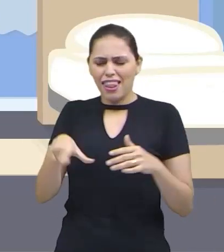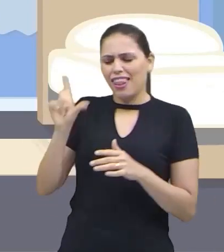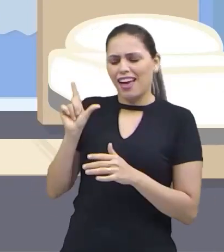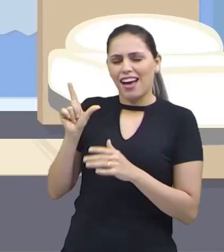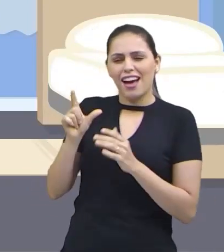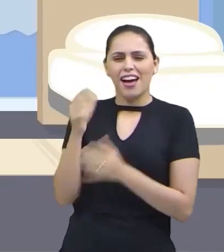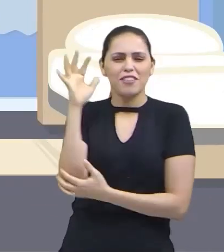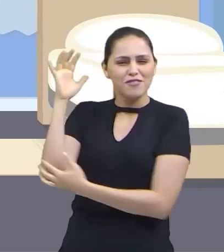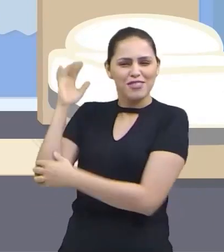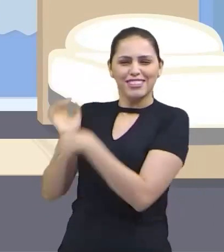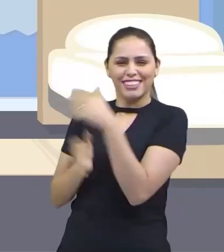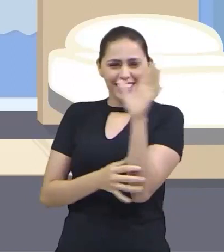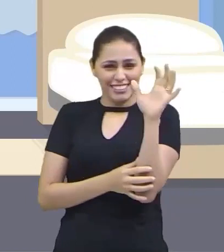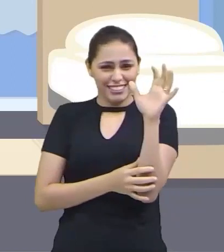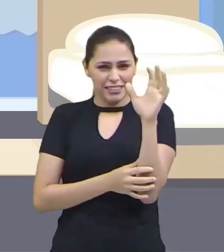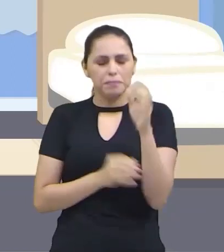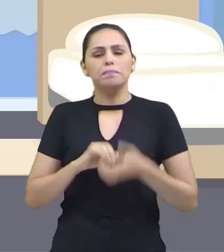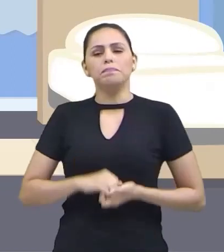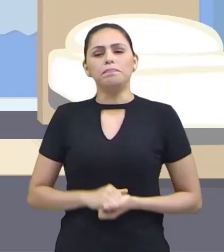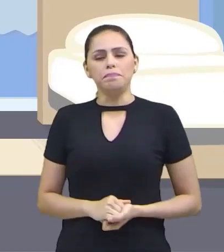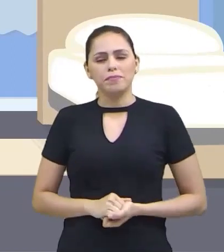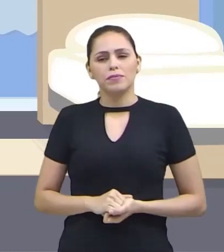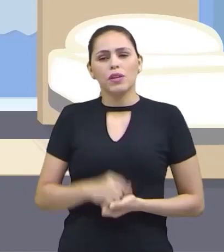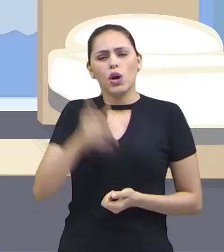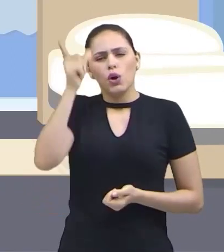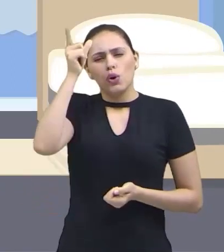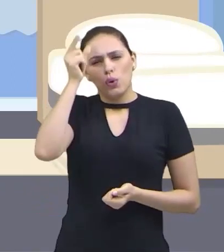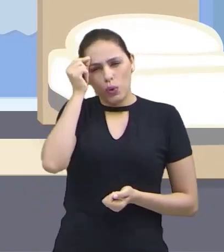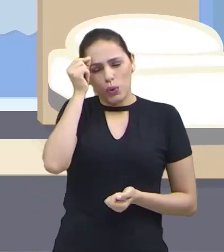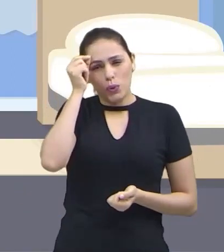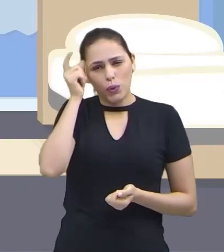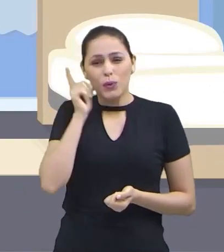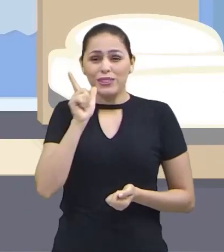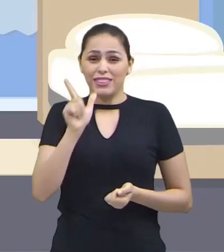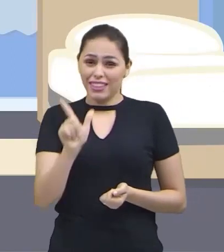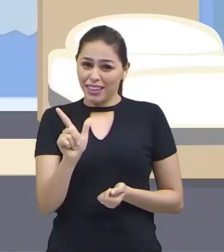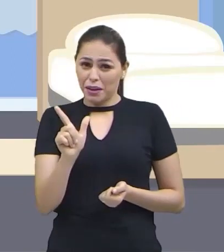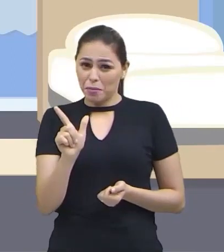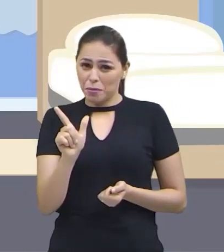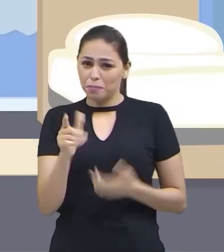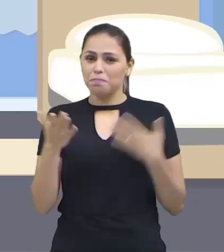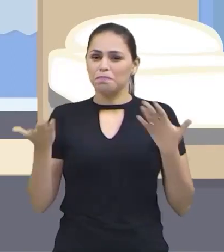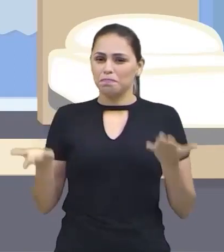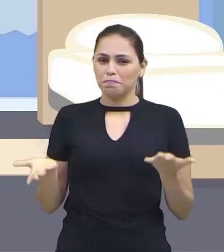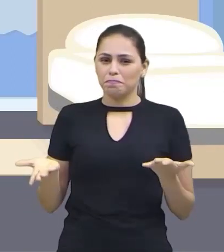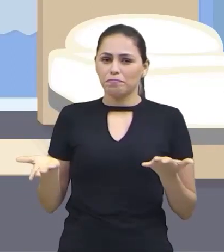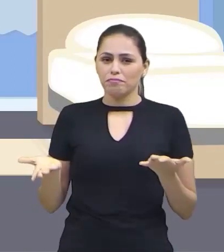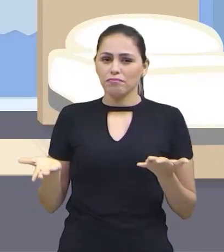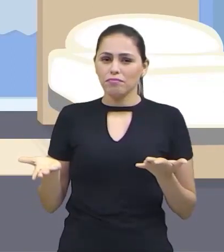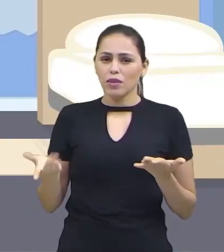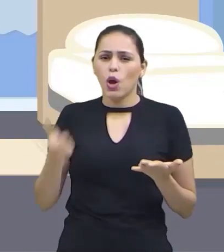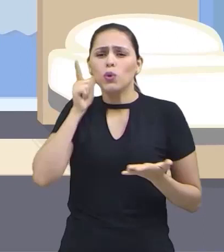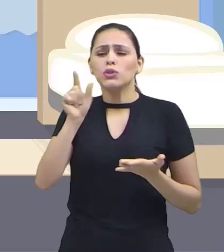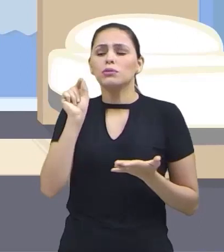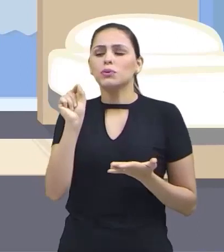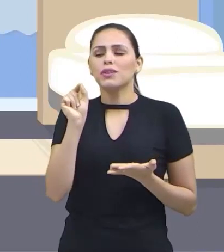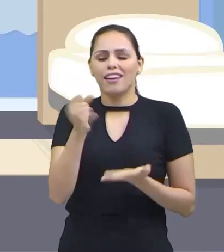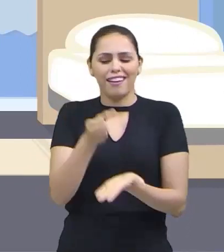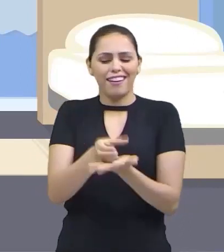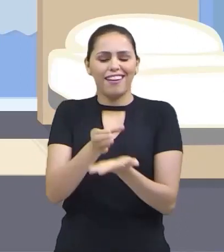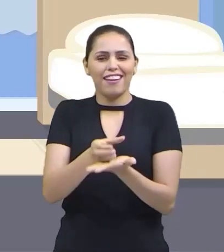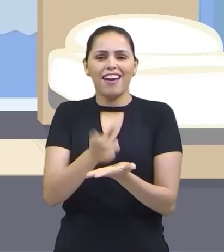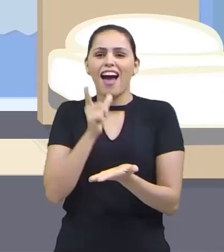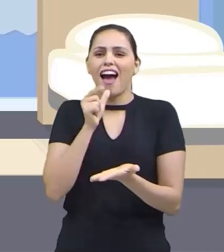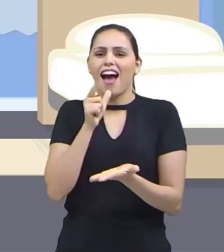Encantada. Ufa, conseguimos chegar da Floresta Encantada, né? A gente conseguiu trazer, olha, a